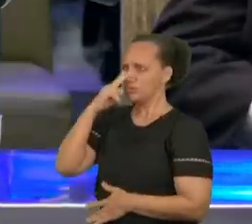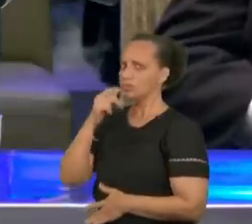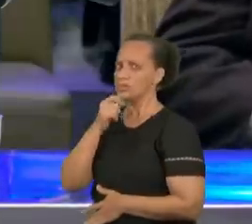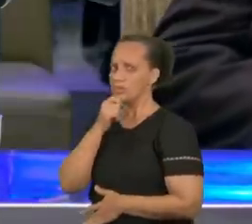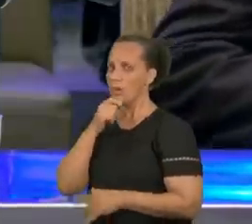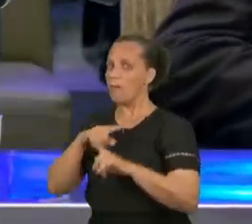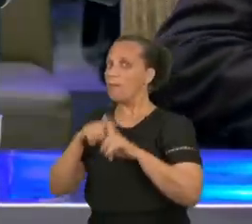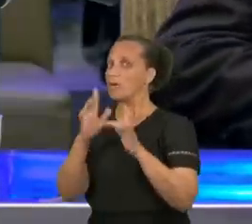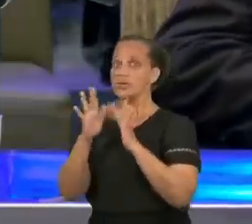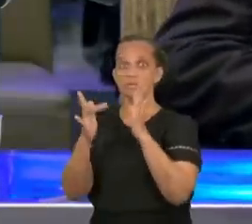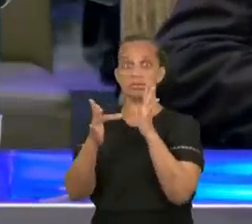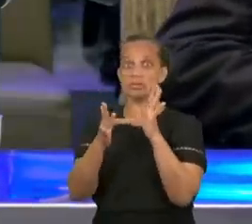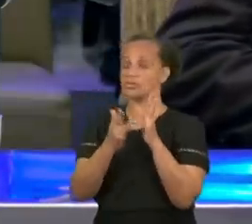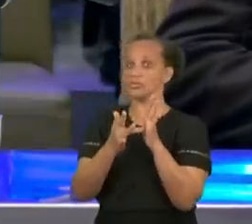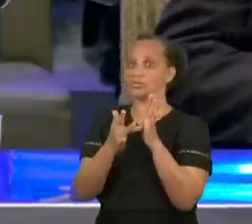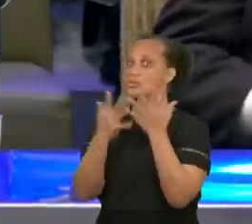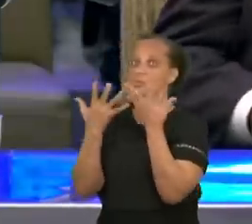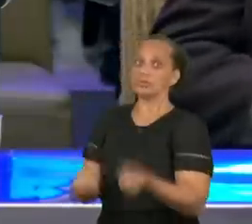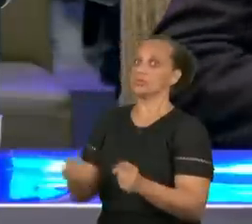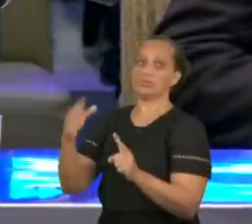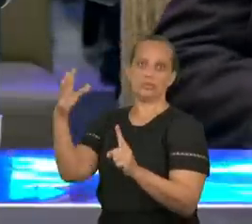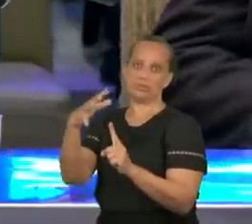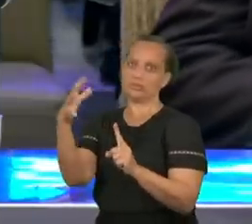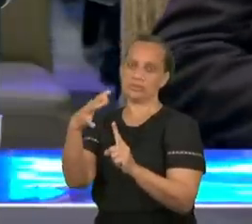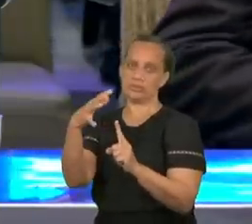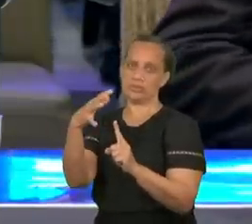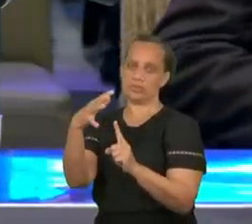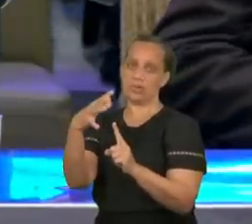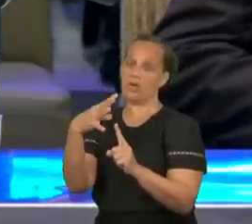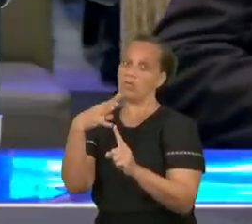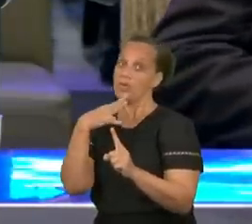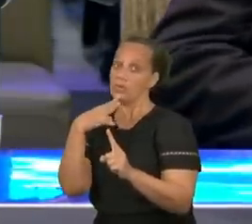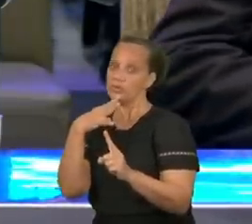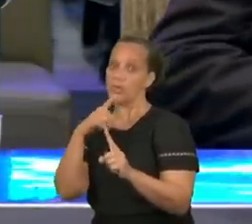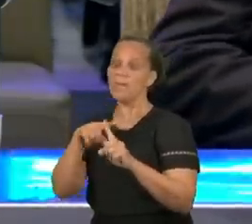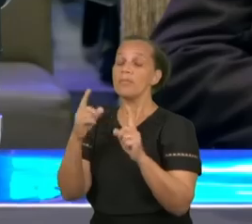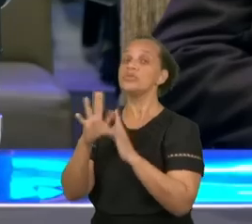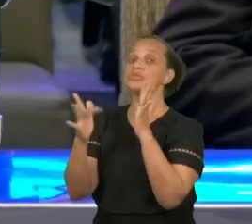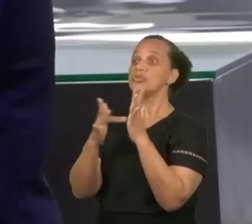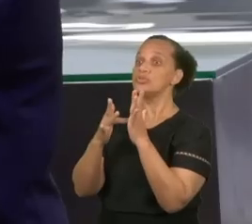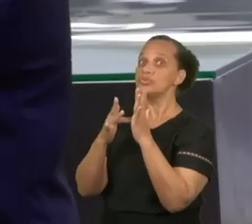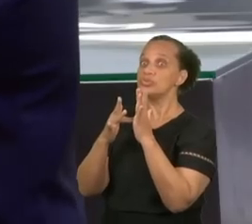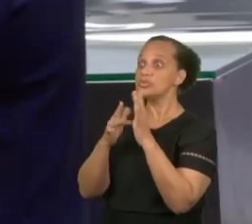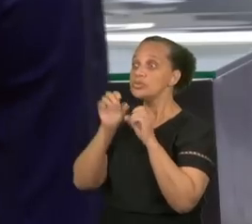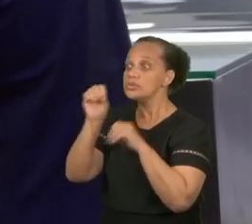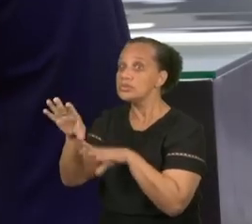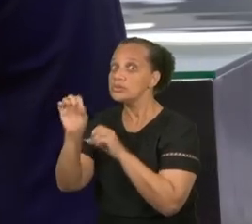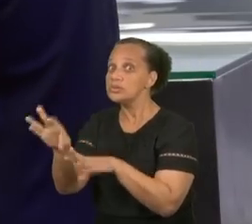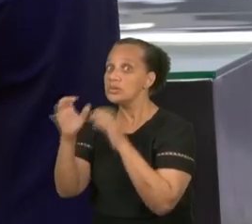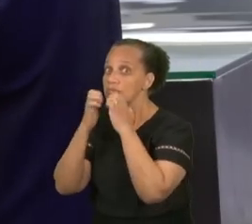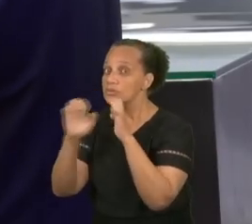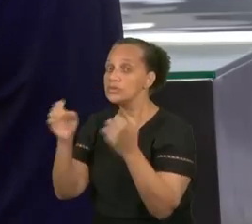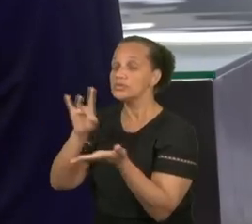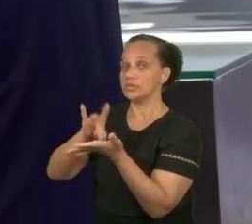vez Jesus se deixou influenciar pela cultura de Jesus ia evangelho neles verdade de Deus nele não é